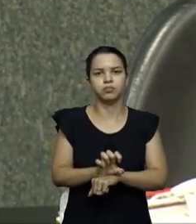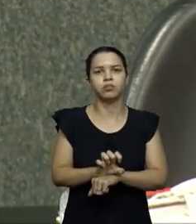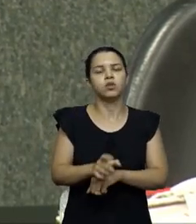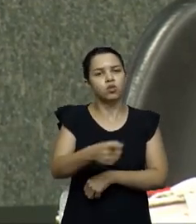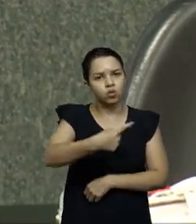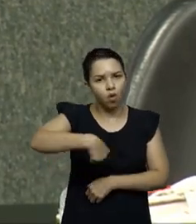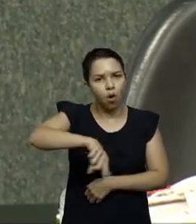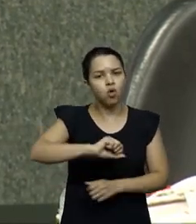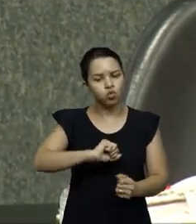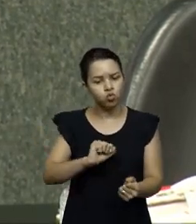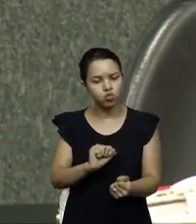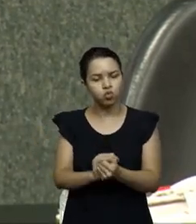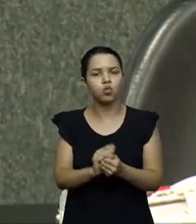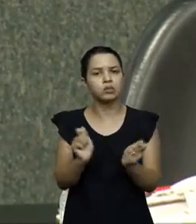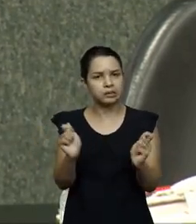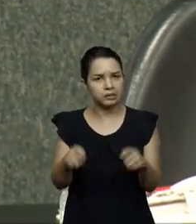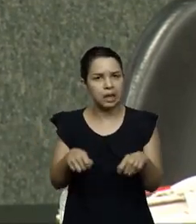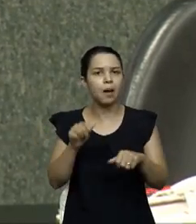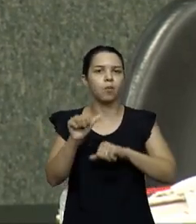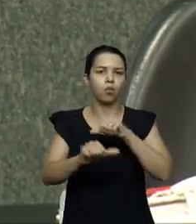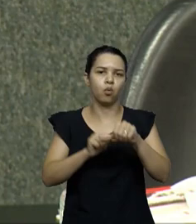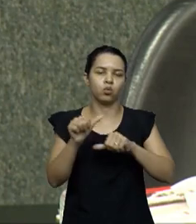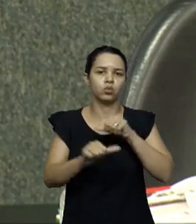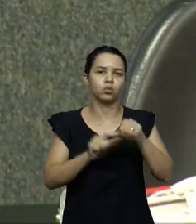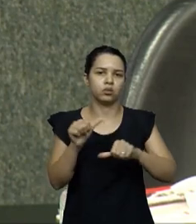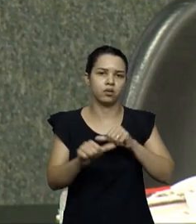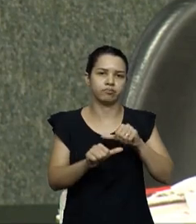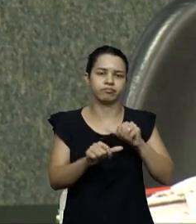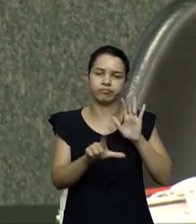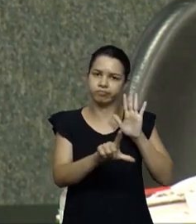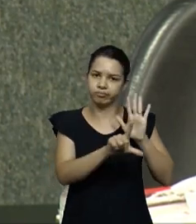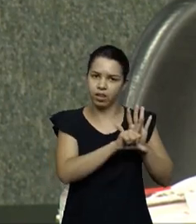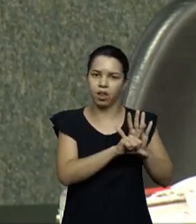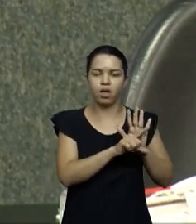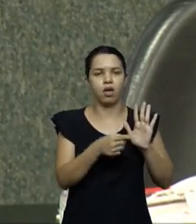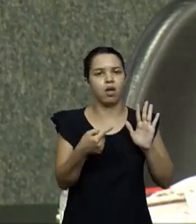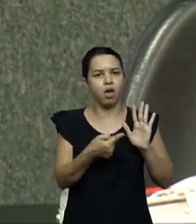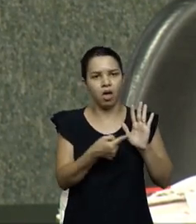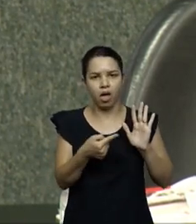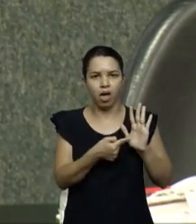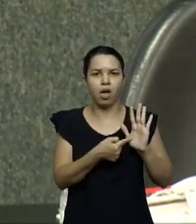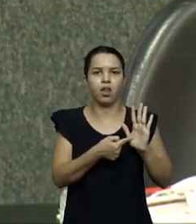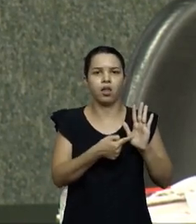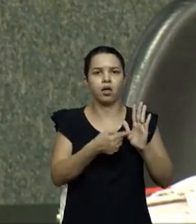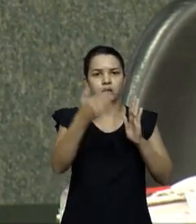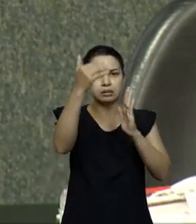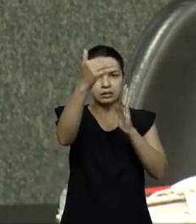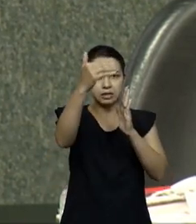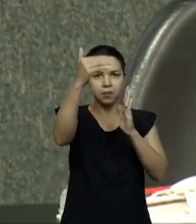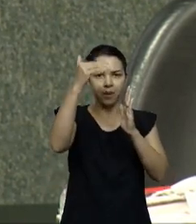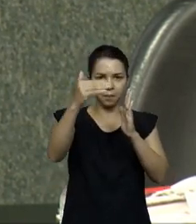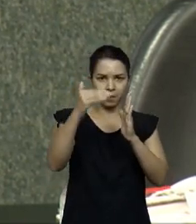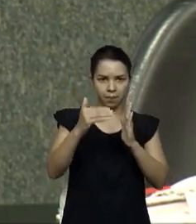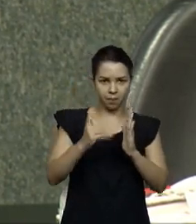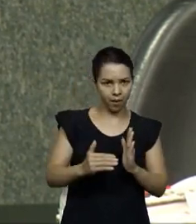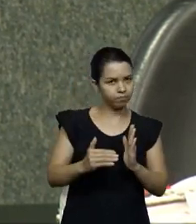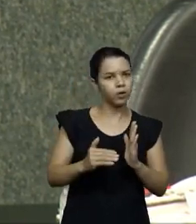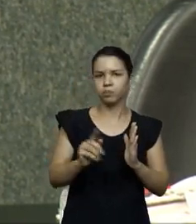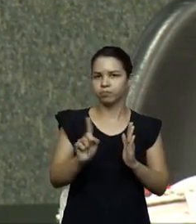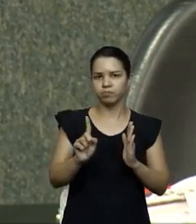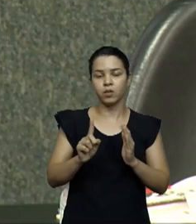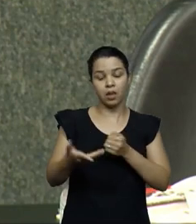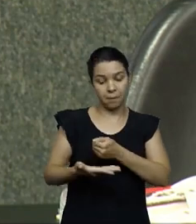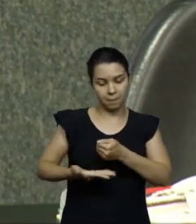conseguiremos se mudar a lei porque a lei não pode vir de cima para baixo ela tem que ser discutida na base